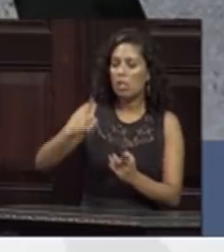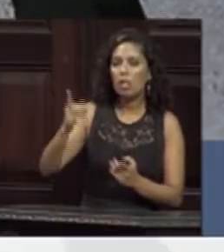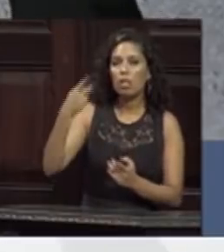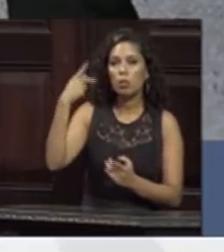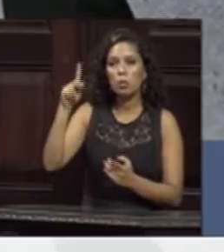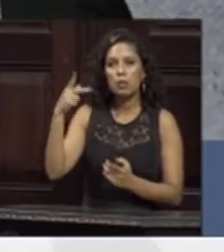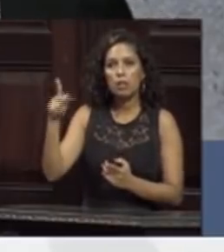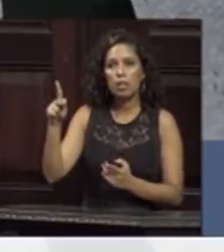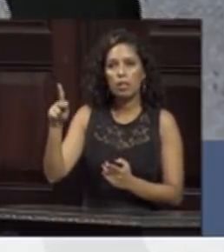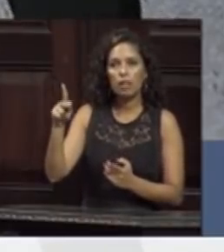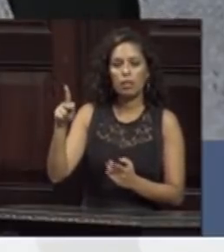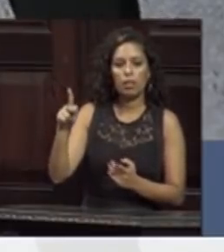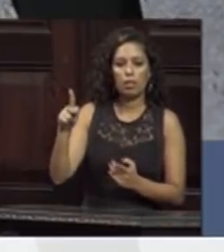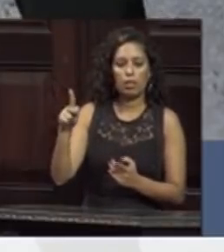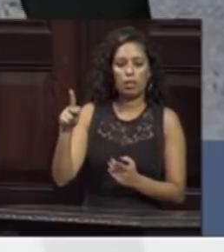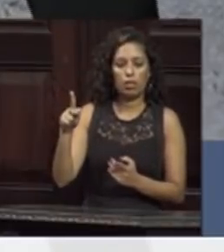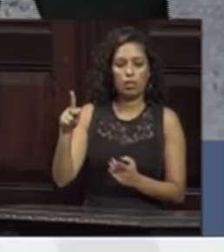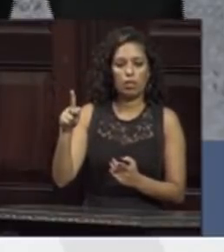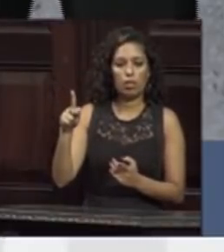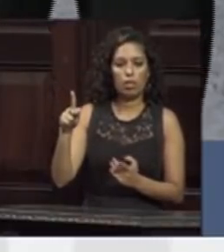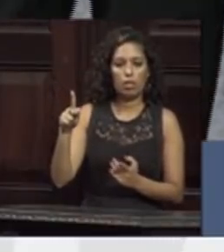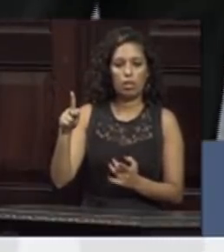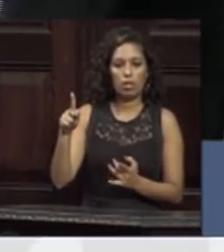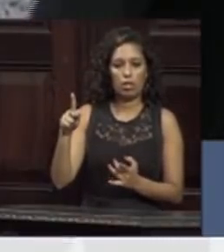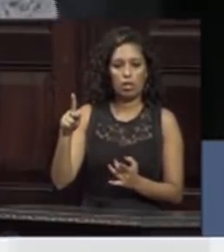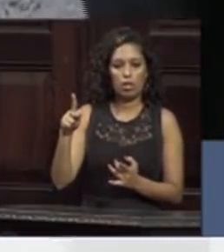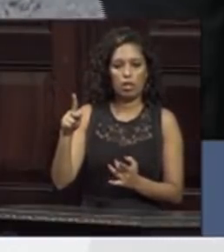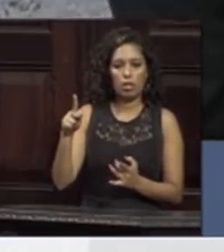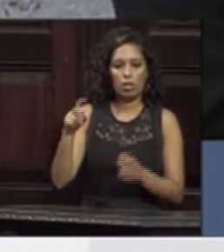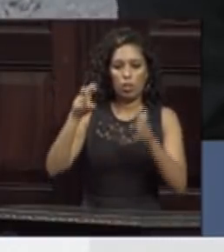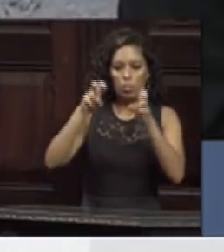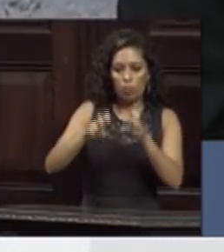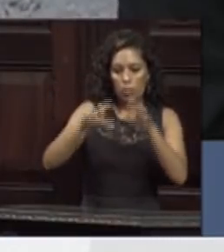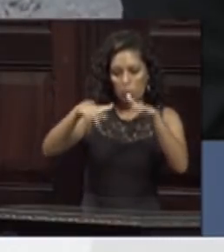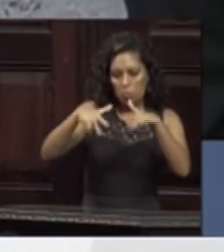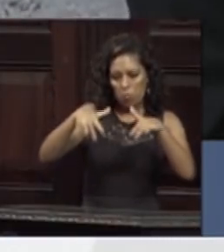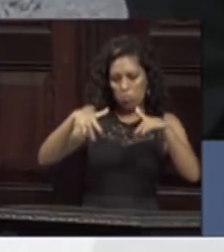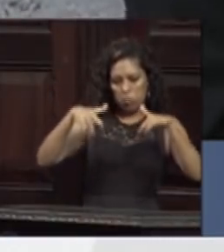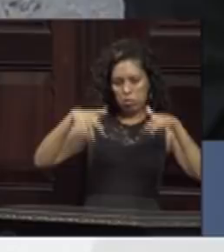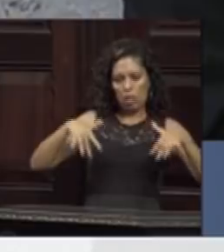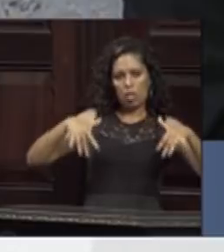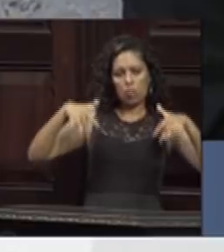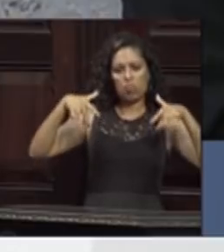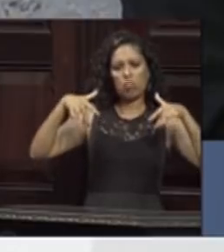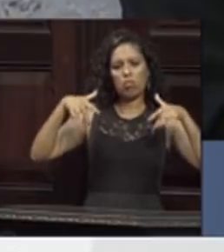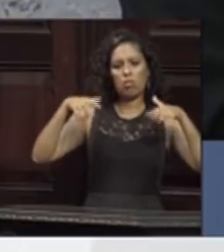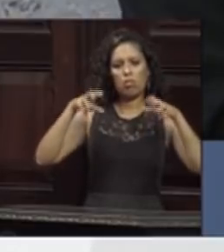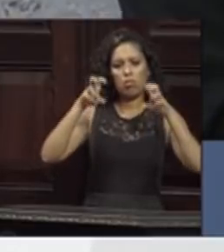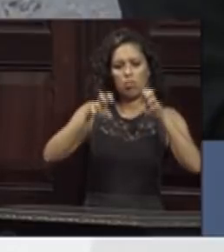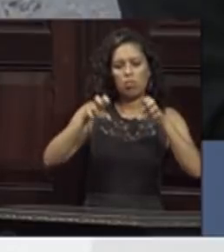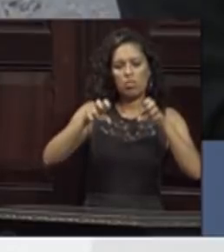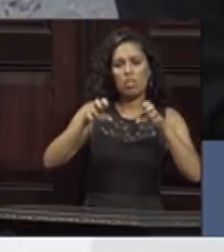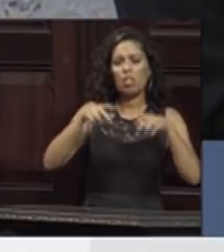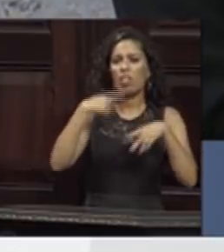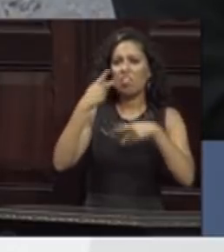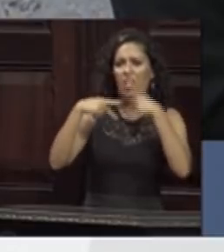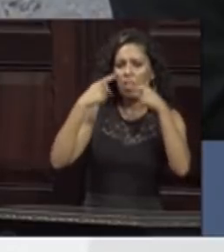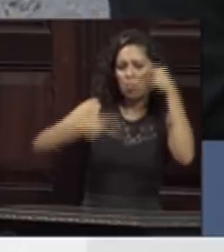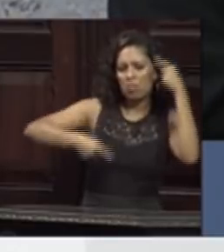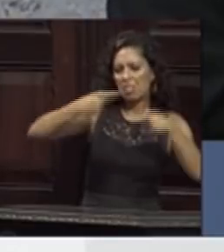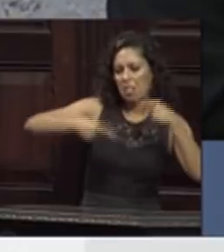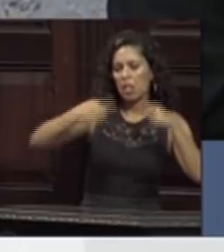legislativo não for submetido ao plenário dessa casa, estarei entrando no Tribunal